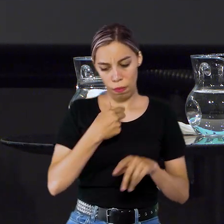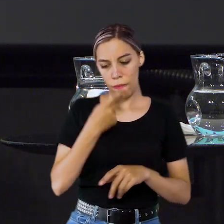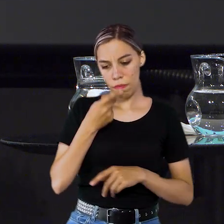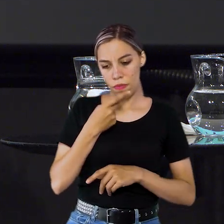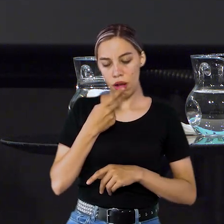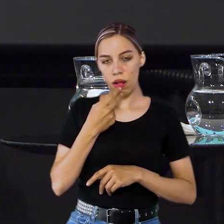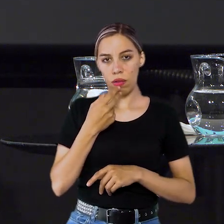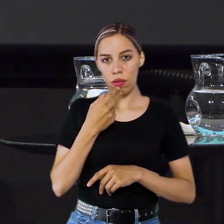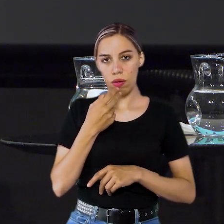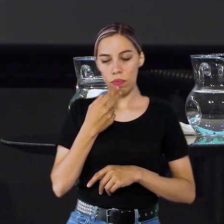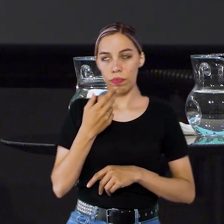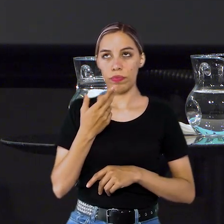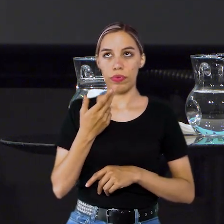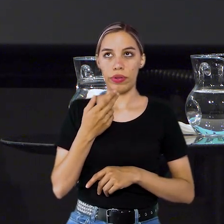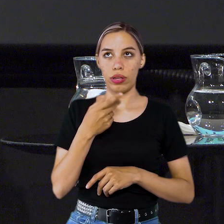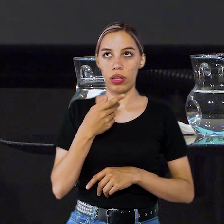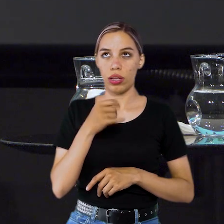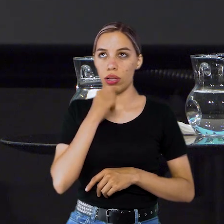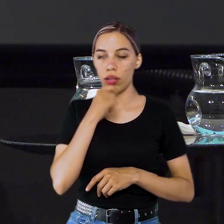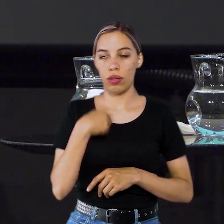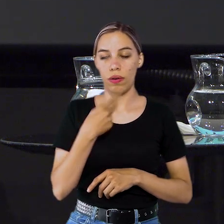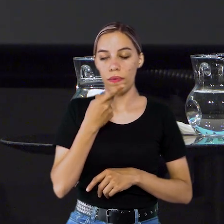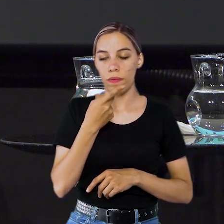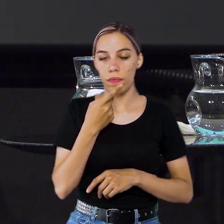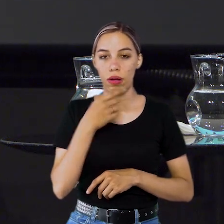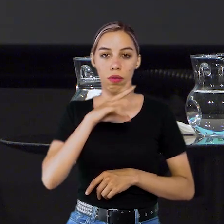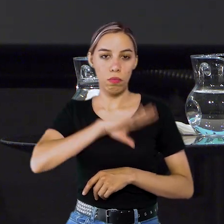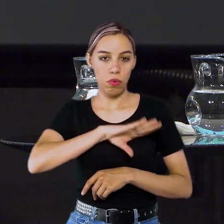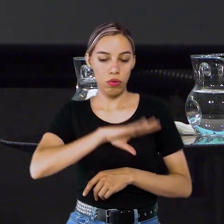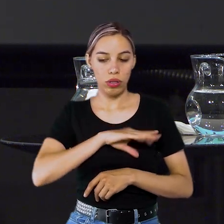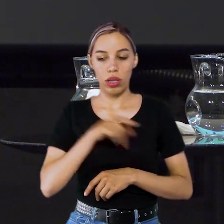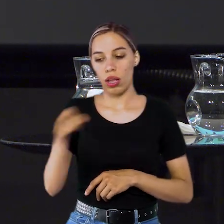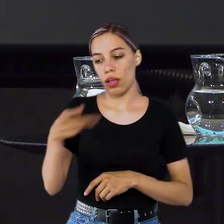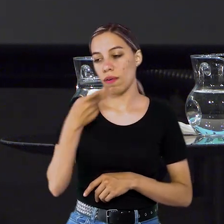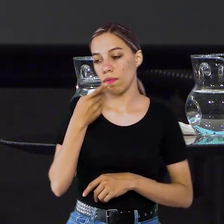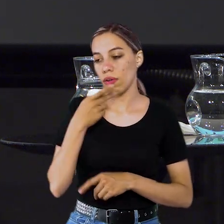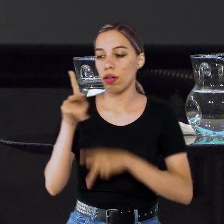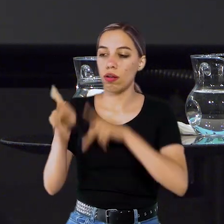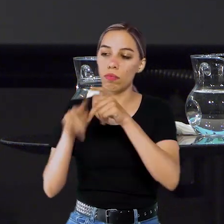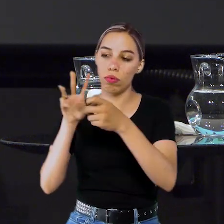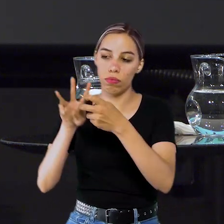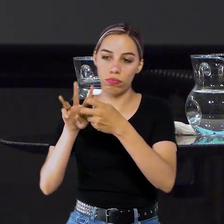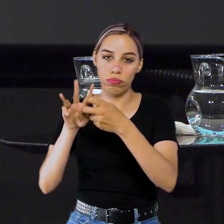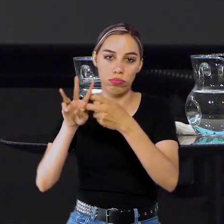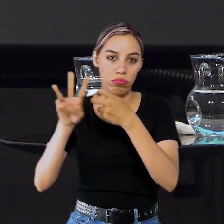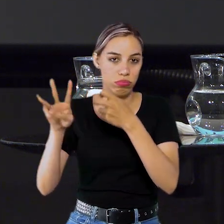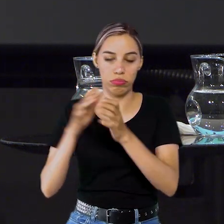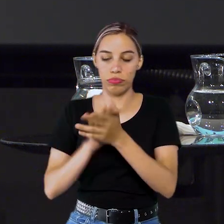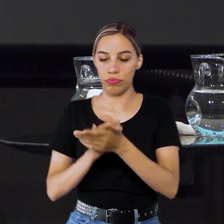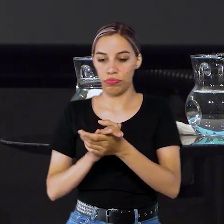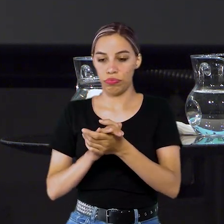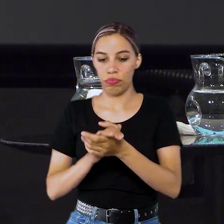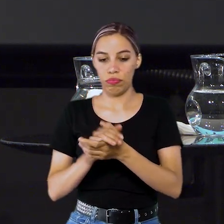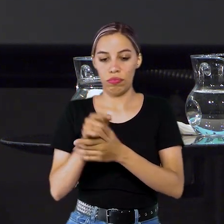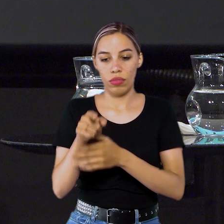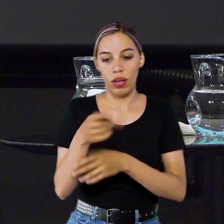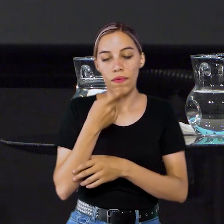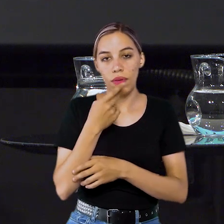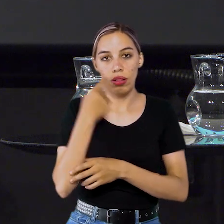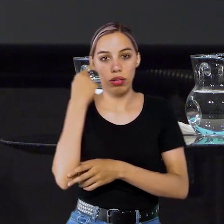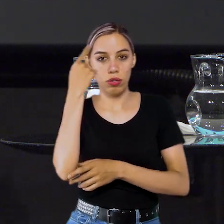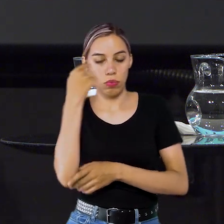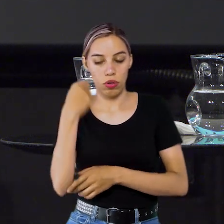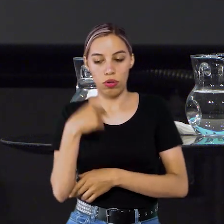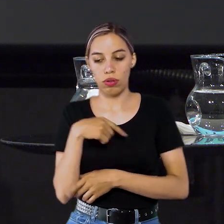Aliás, espanhol, castelhano, né? Fala os pueblos, eu posso falar povos. Tchê, ele